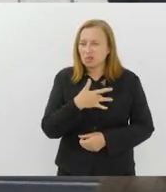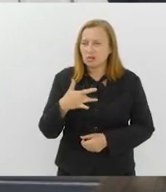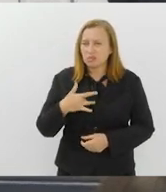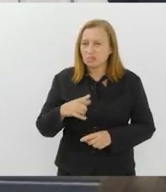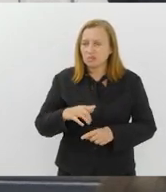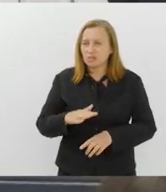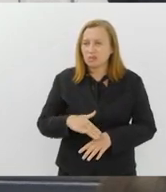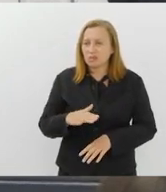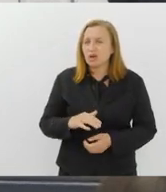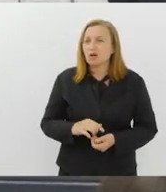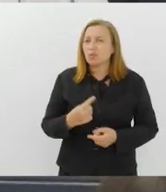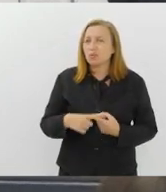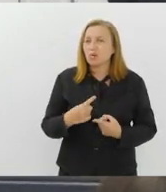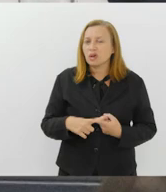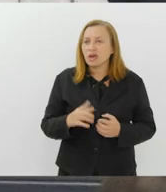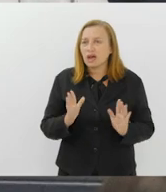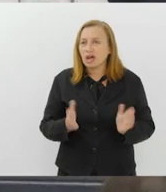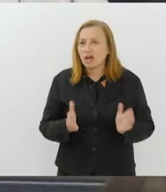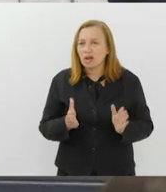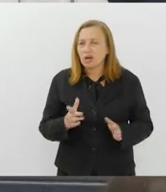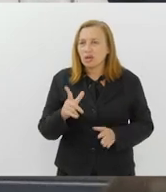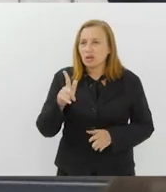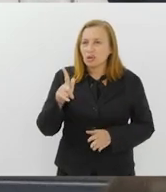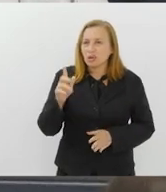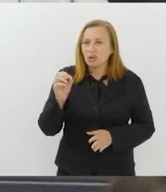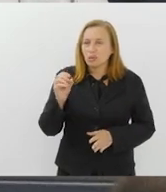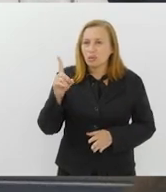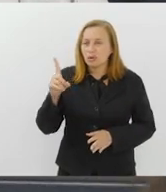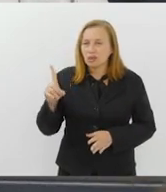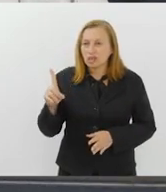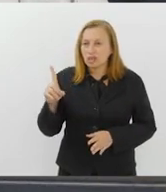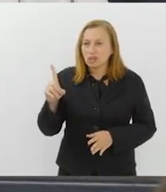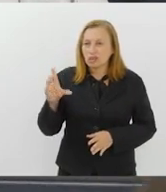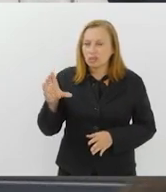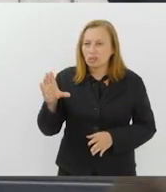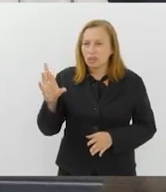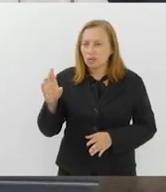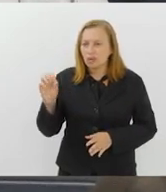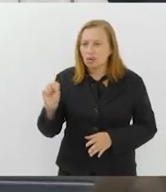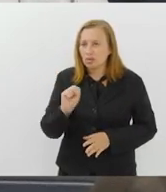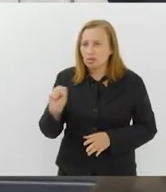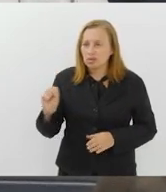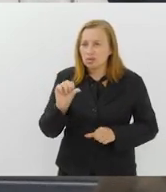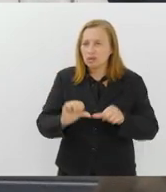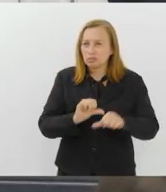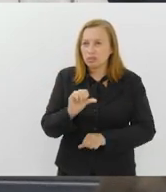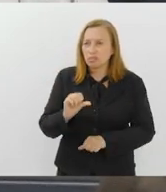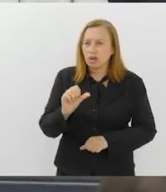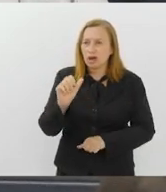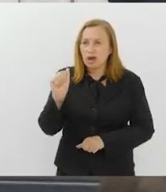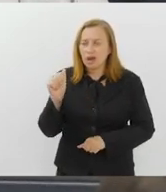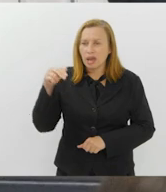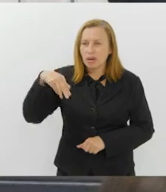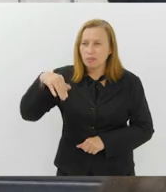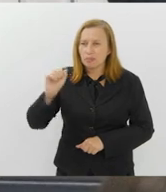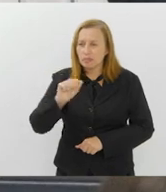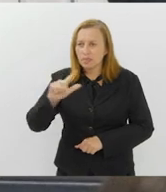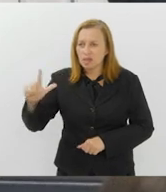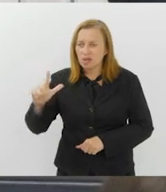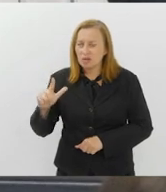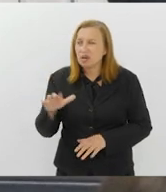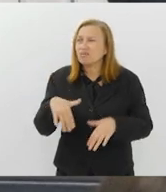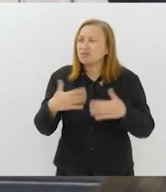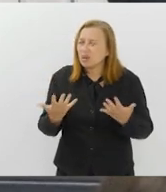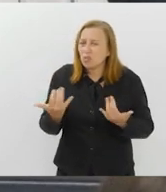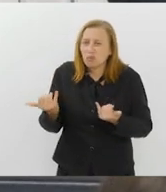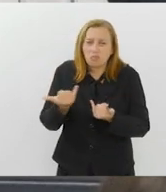agora migrou da Golden Cross para a Mil, ou seja, sem nenhuma comunicação, sem nada. Você me